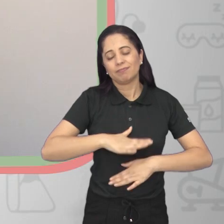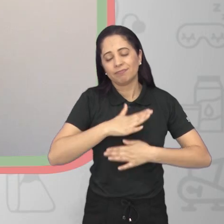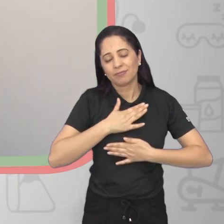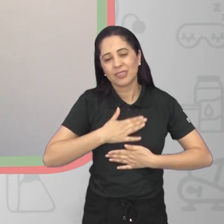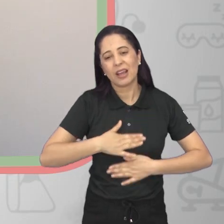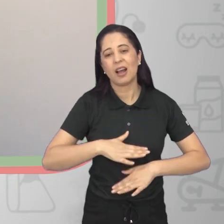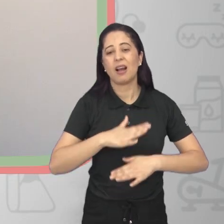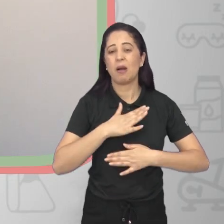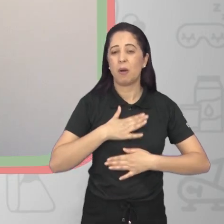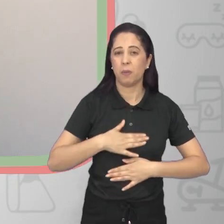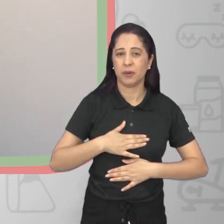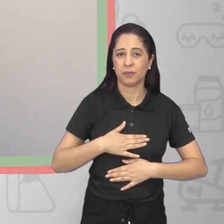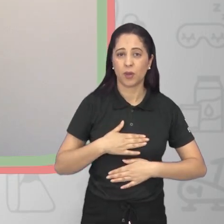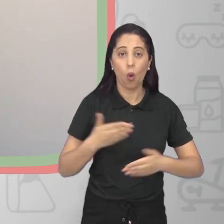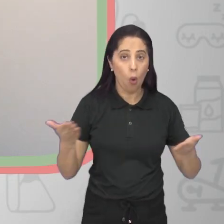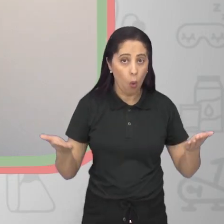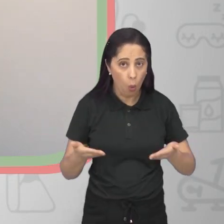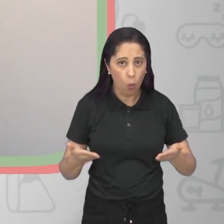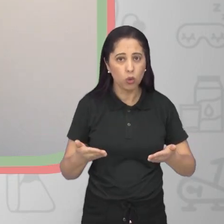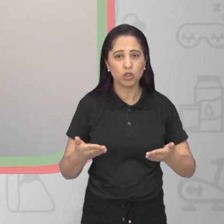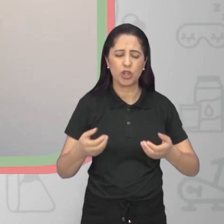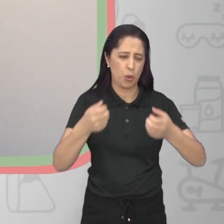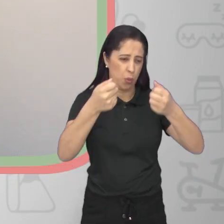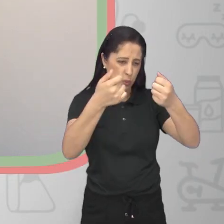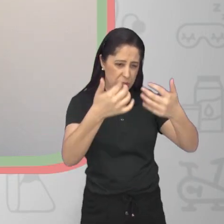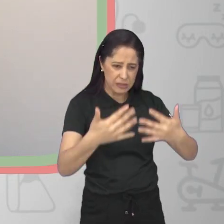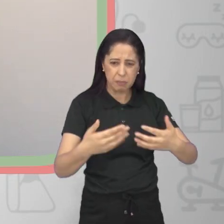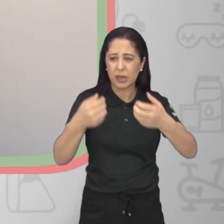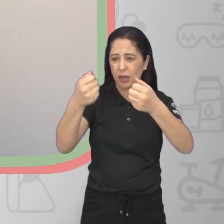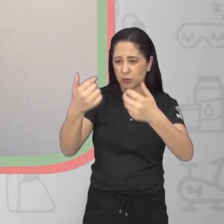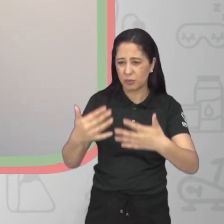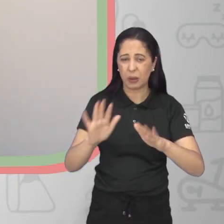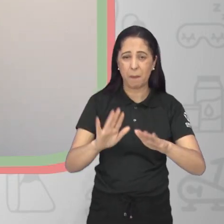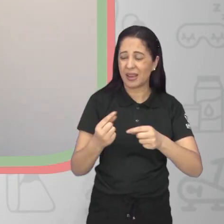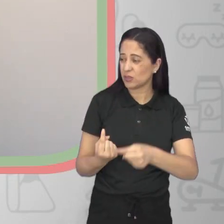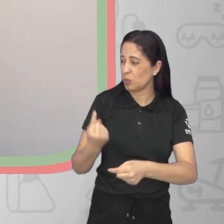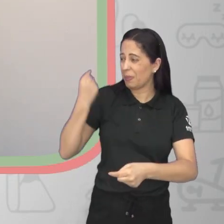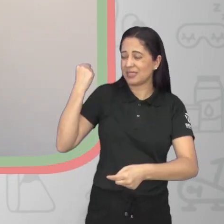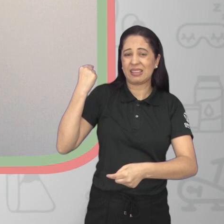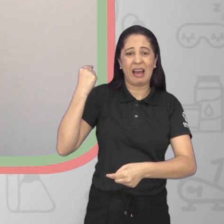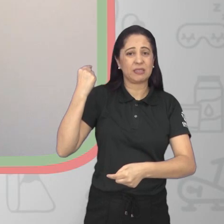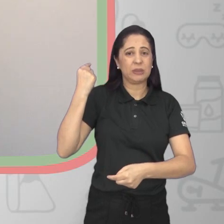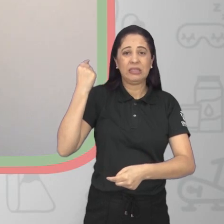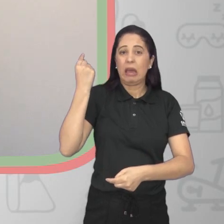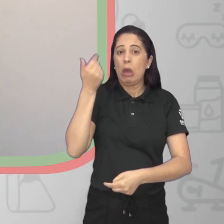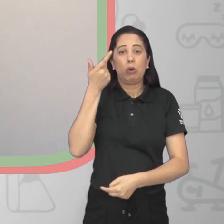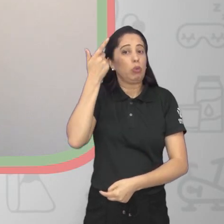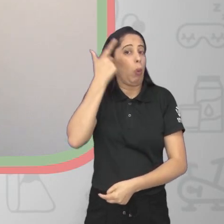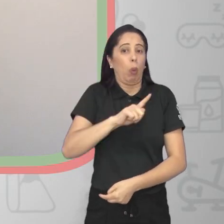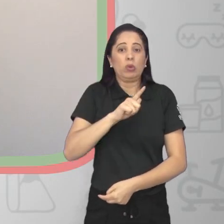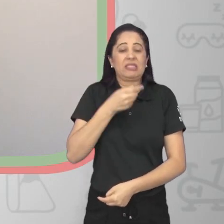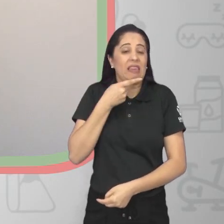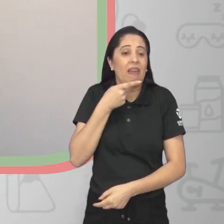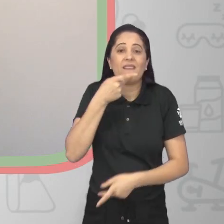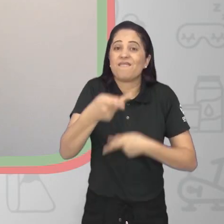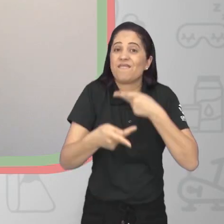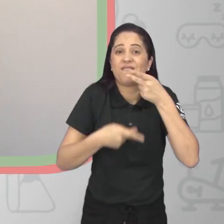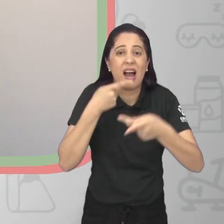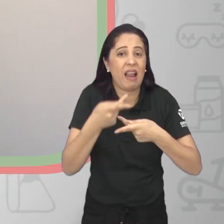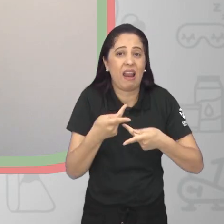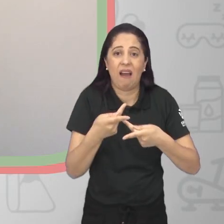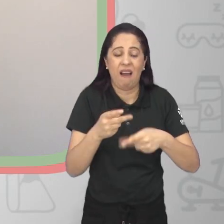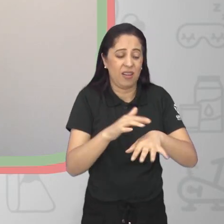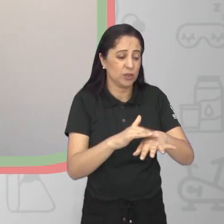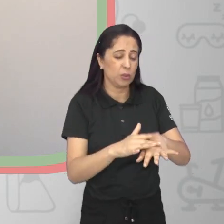eu falo abertamente sobre o assunto, mas não foi fácil, principalmente cair de paraquedas no universo da ostomia, onde a gente aprende no dia a dia